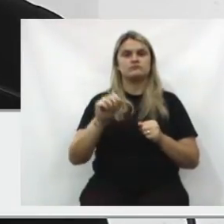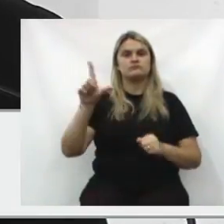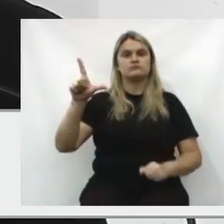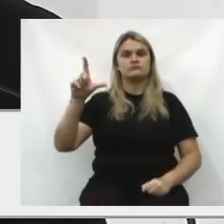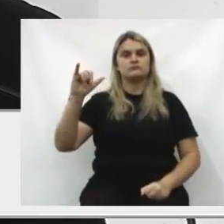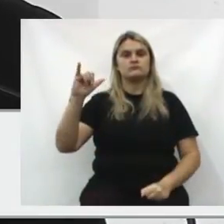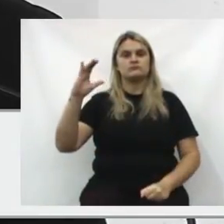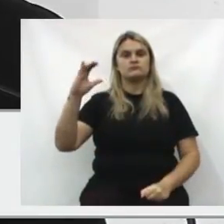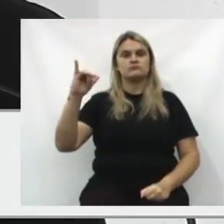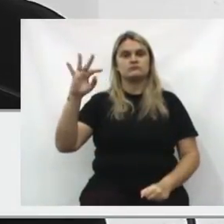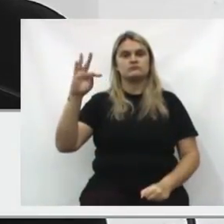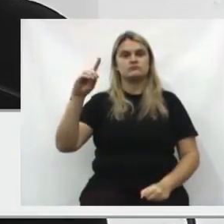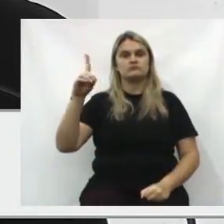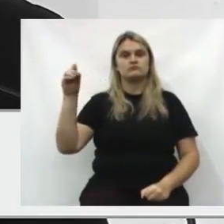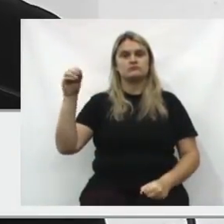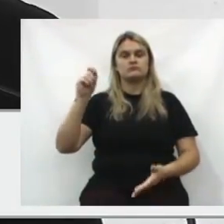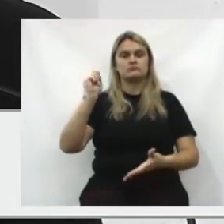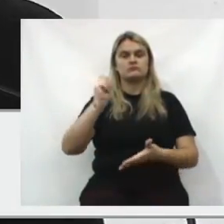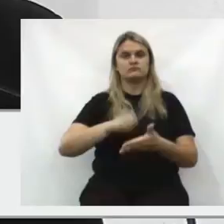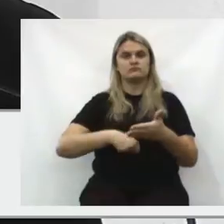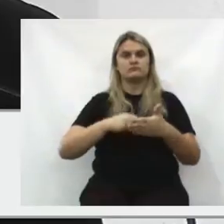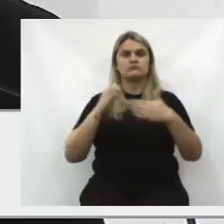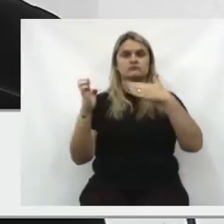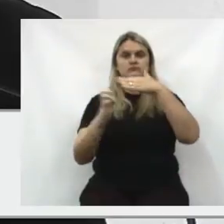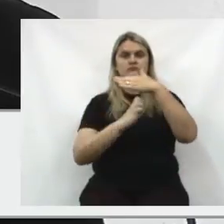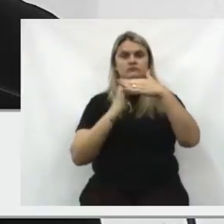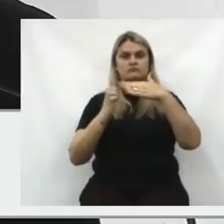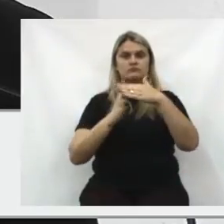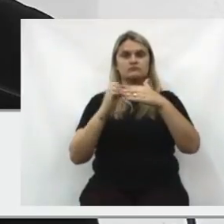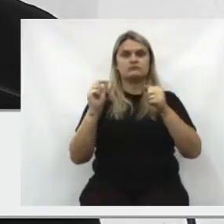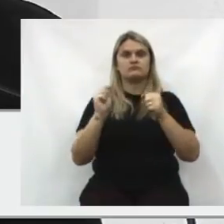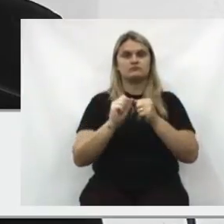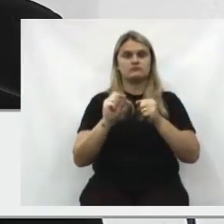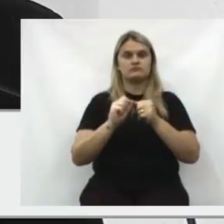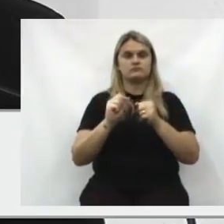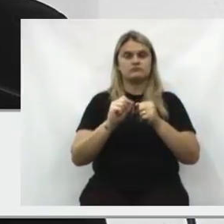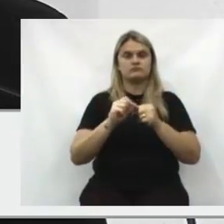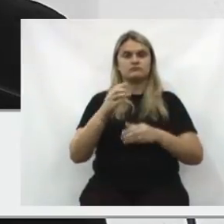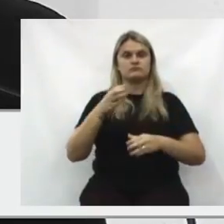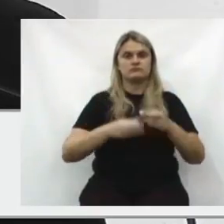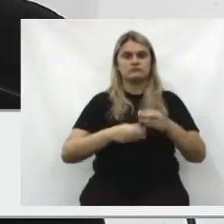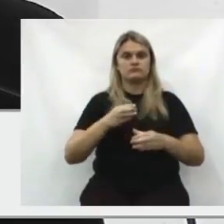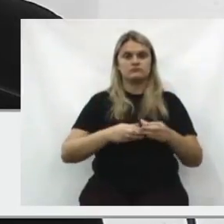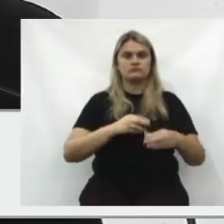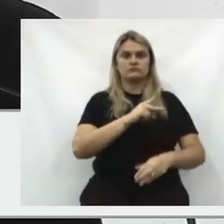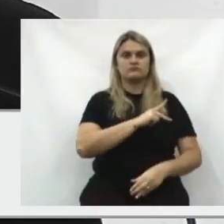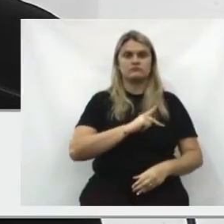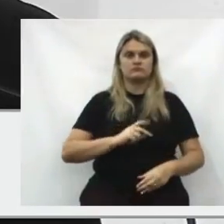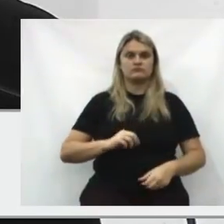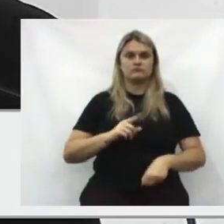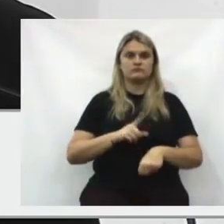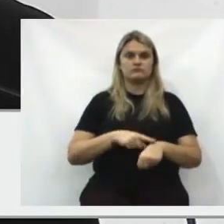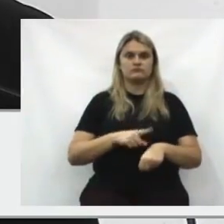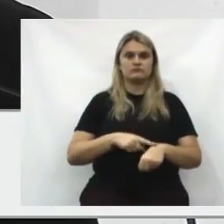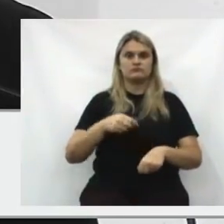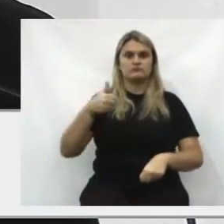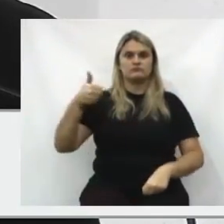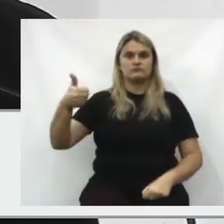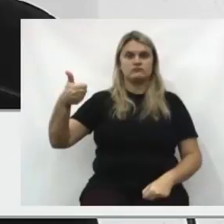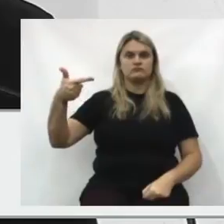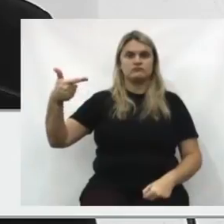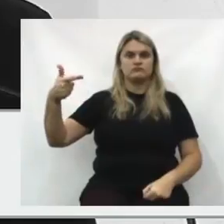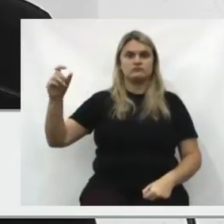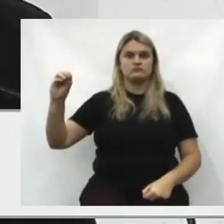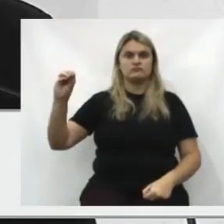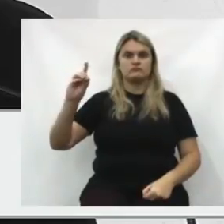promover processo licitatório para a contratação de empresa para a realização de concurso público